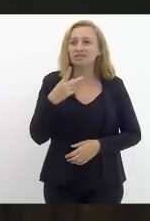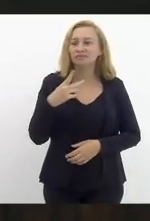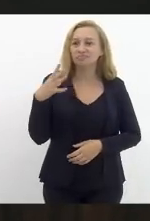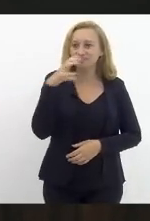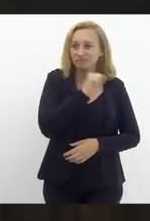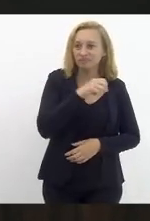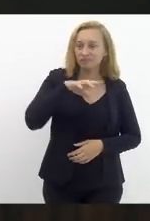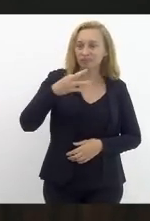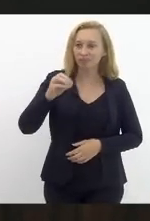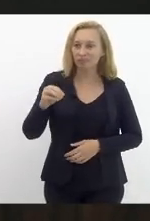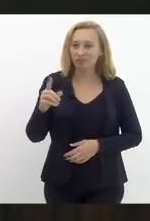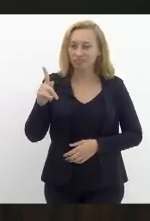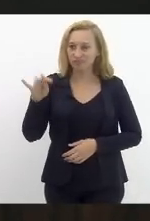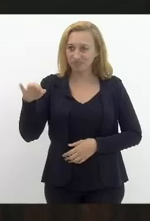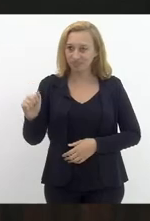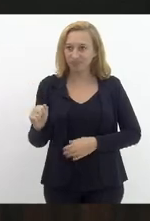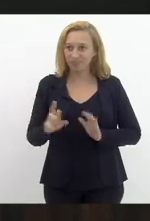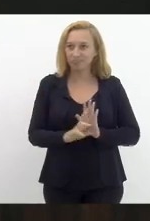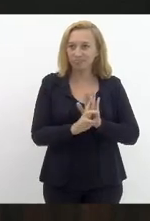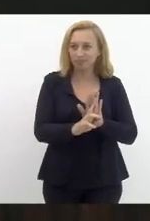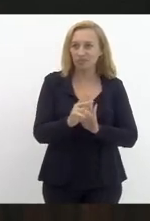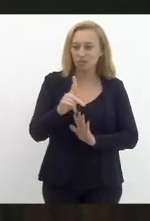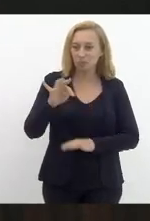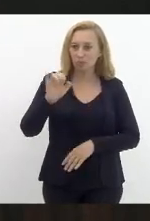Márcio Garcia, que representa a Copol.